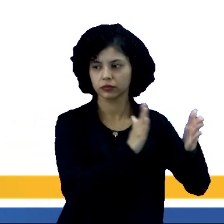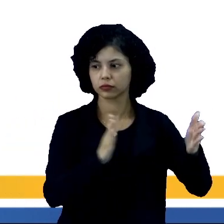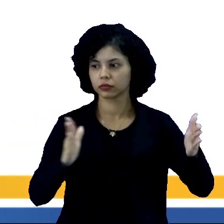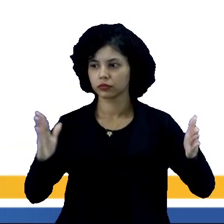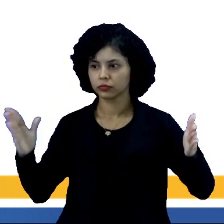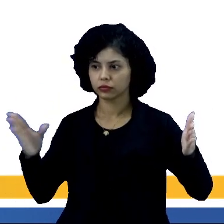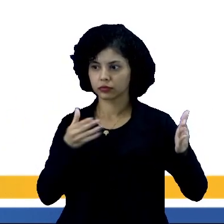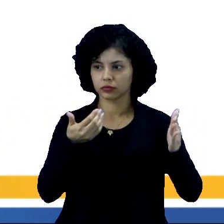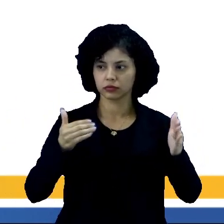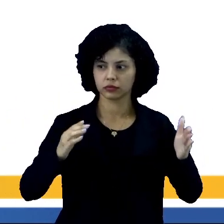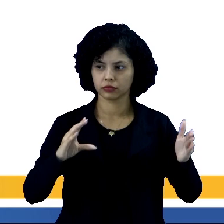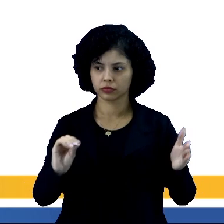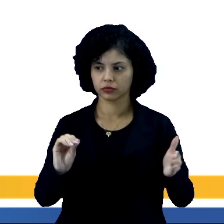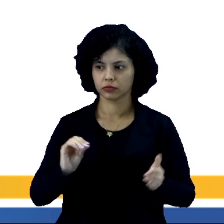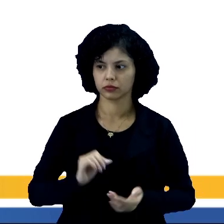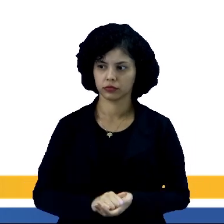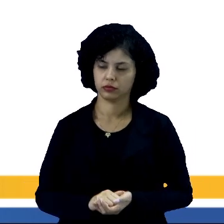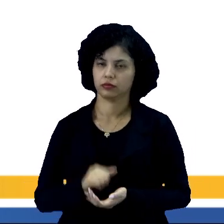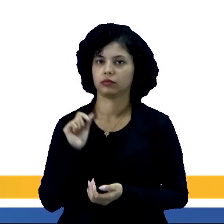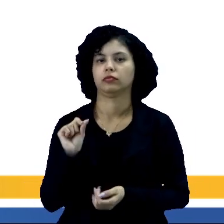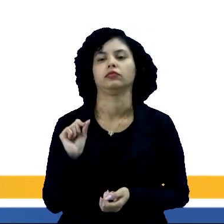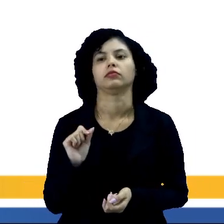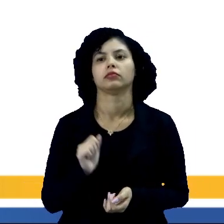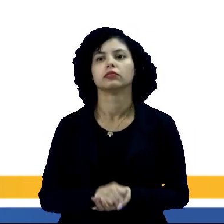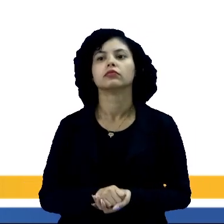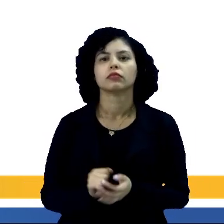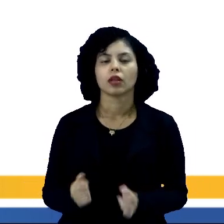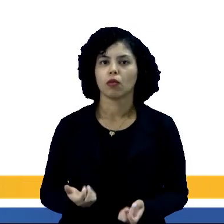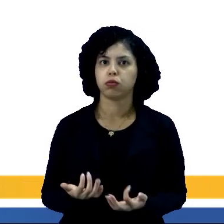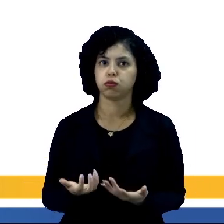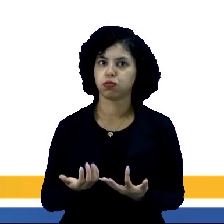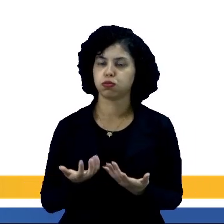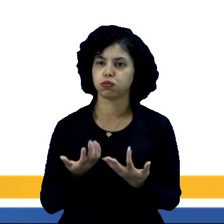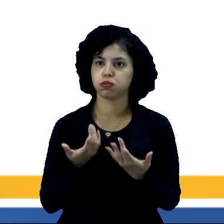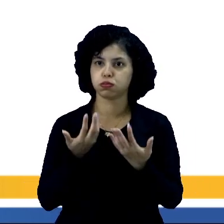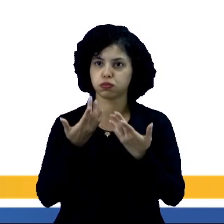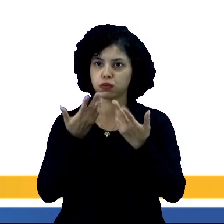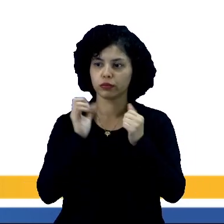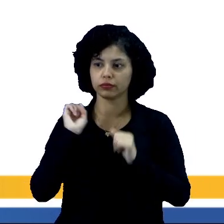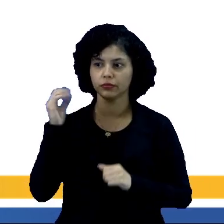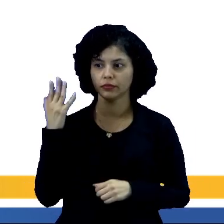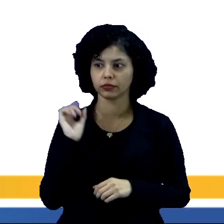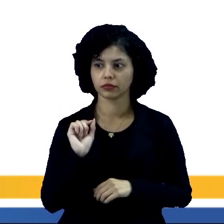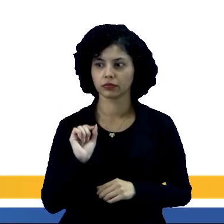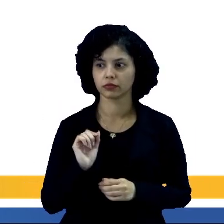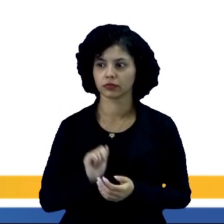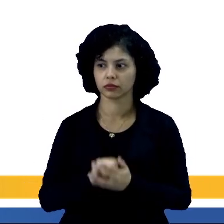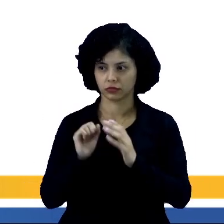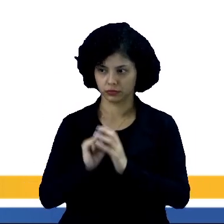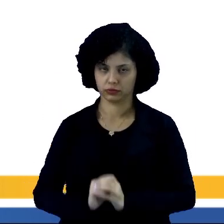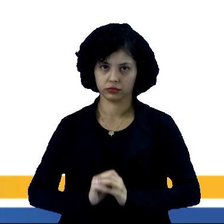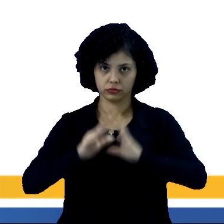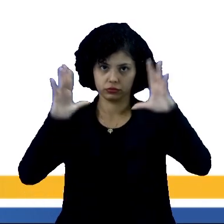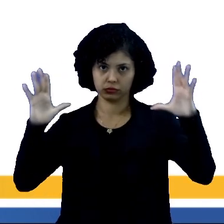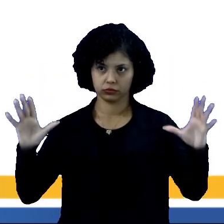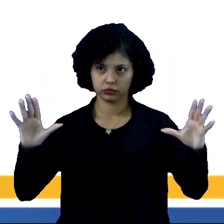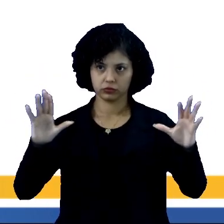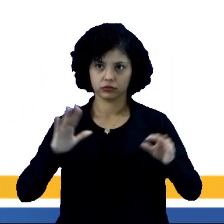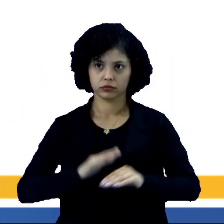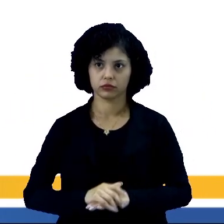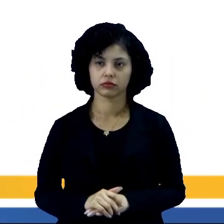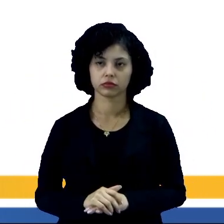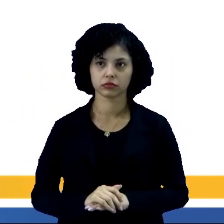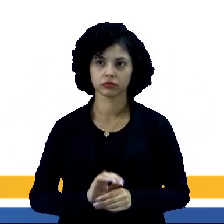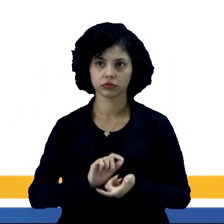é o maior de todos. Então, se esse superaquecimento ocorre, o que acontece é esse colapso gera